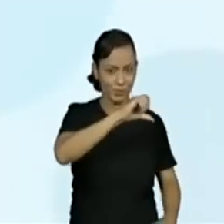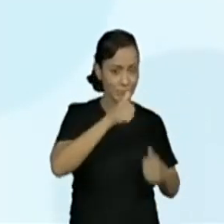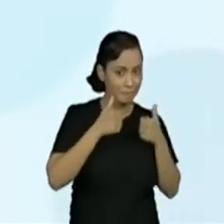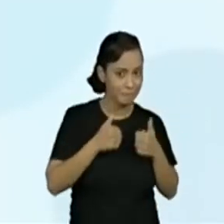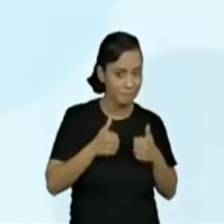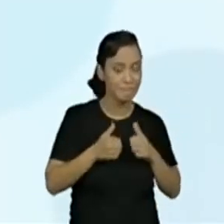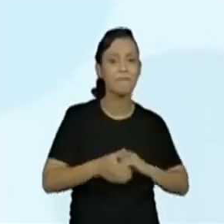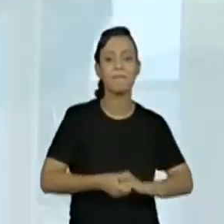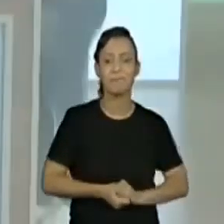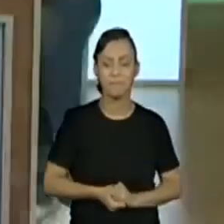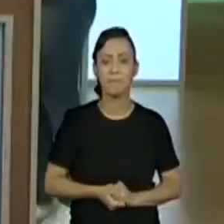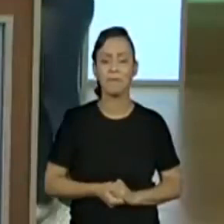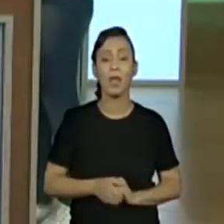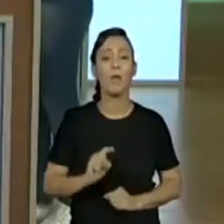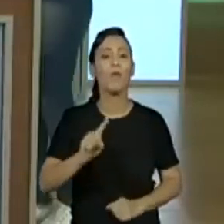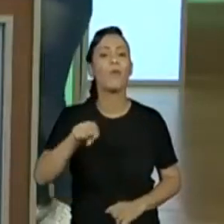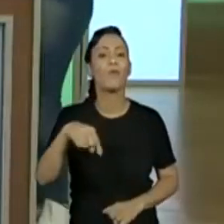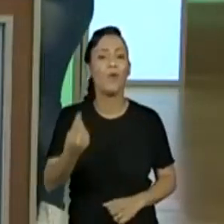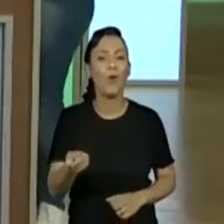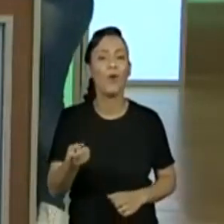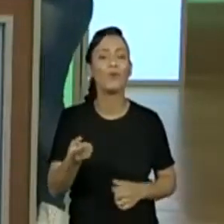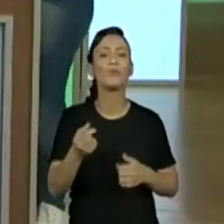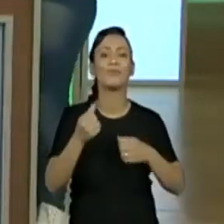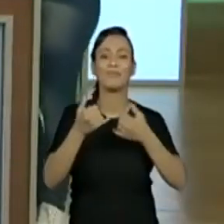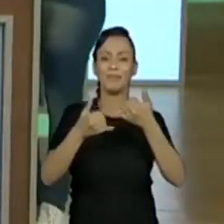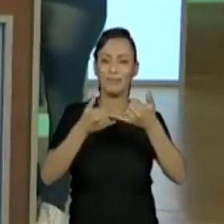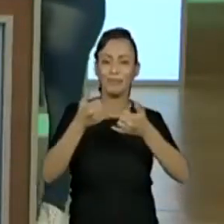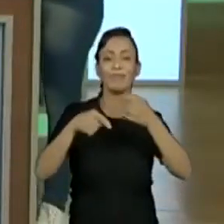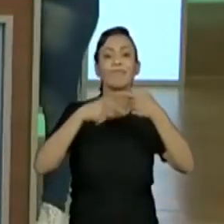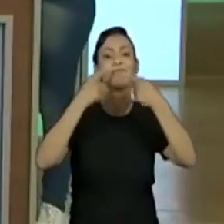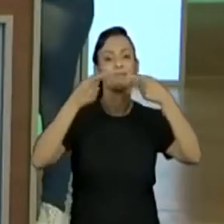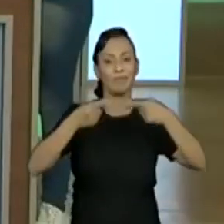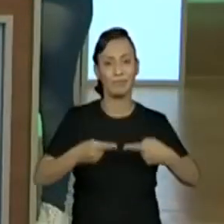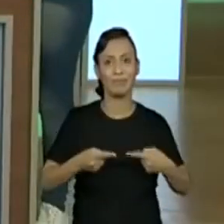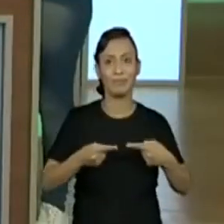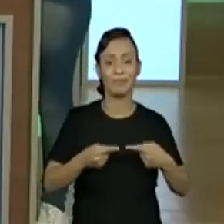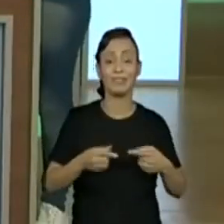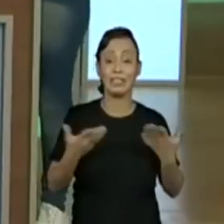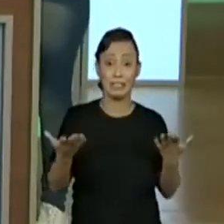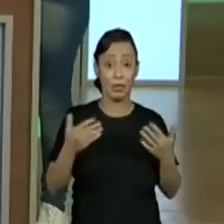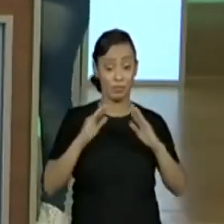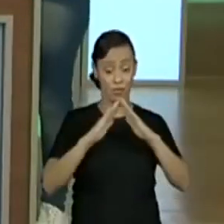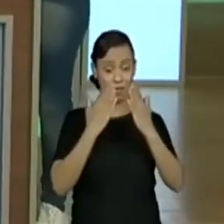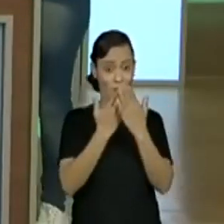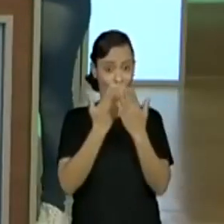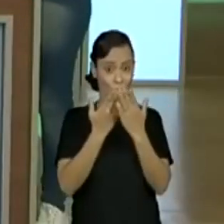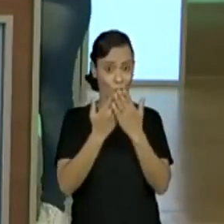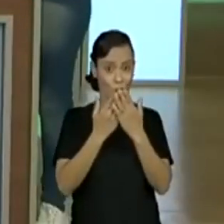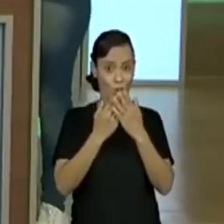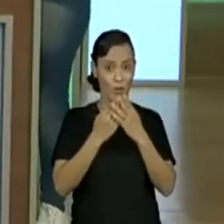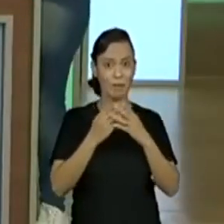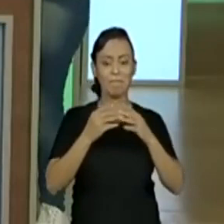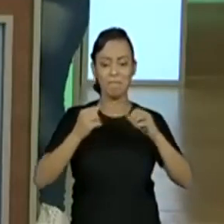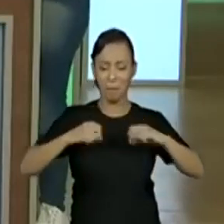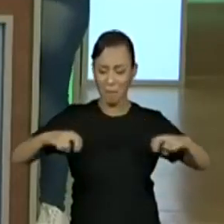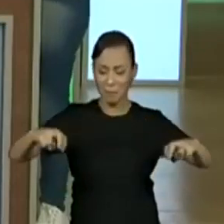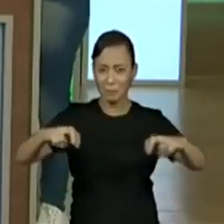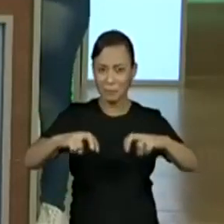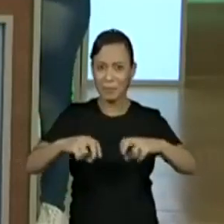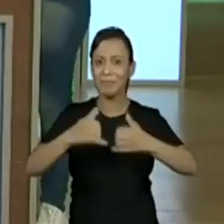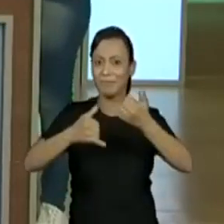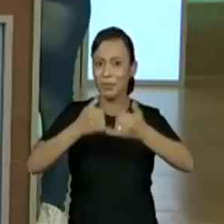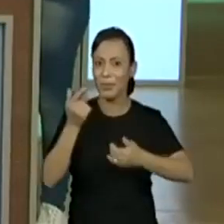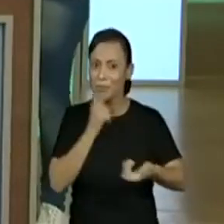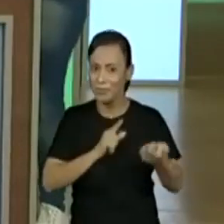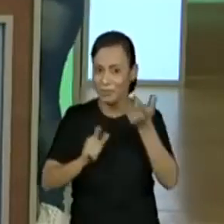desafio? Sim. Vamos ver o que foi Esse feito foi fácil. Depois? De 1 em 1, os alunos Isso. responderam todas, as professoras passaram aqui. Falou